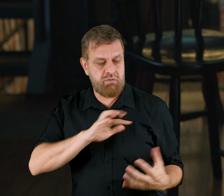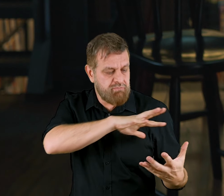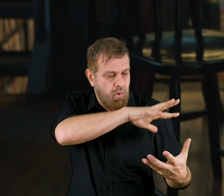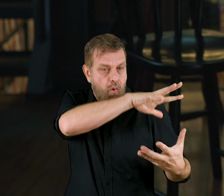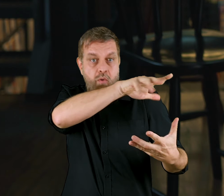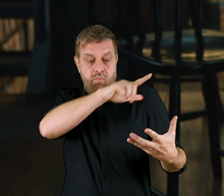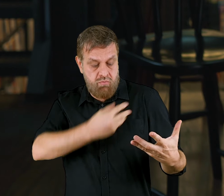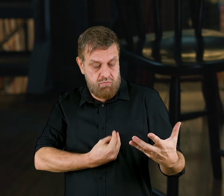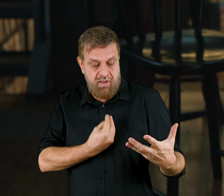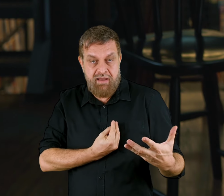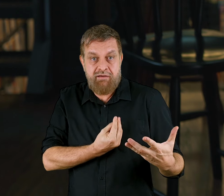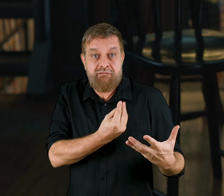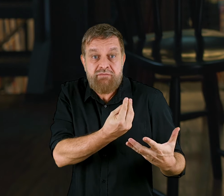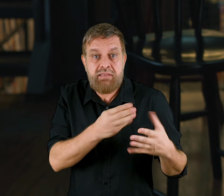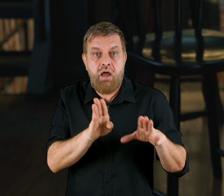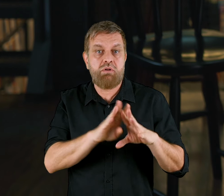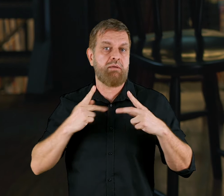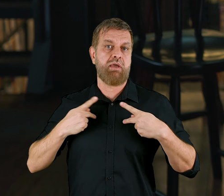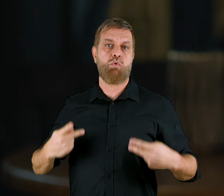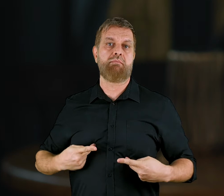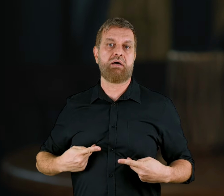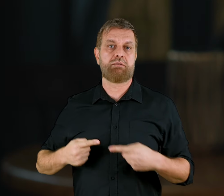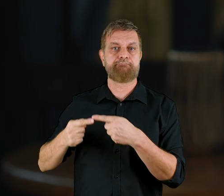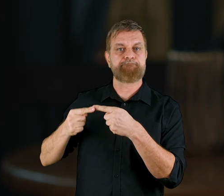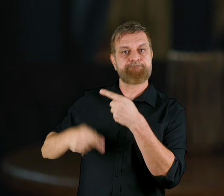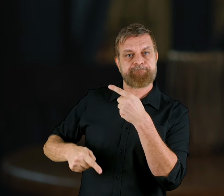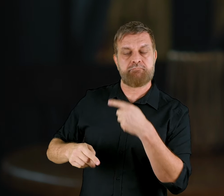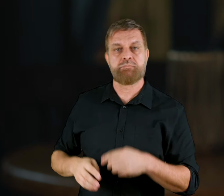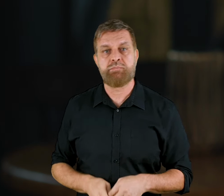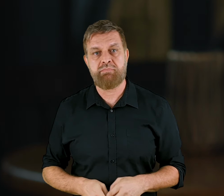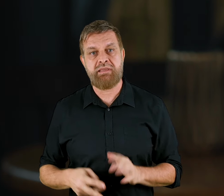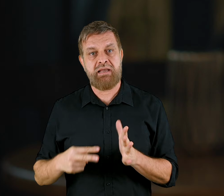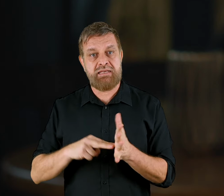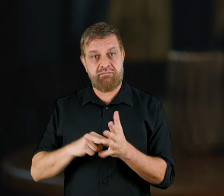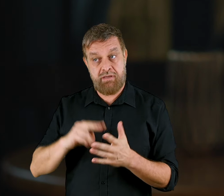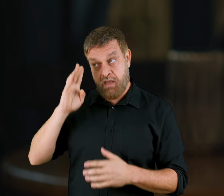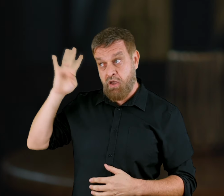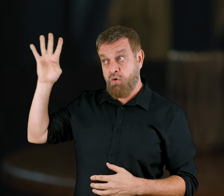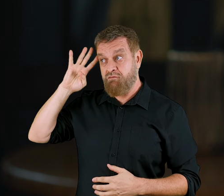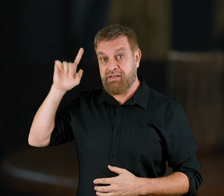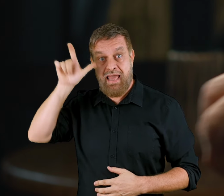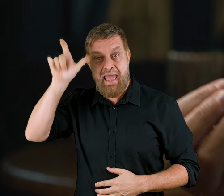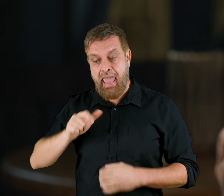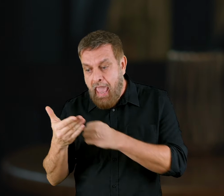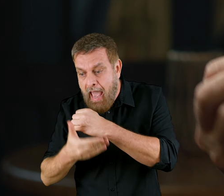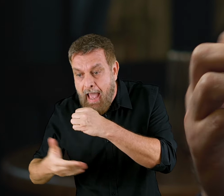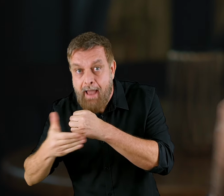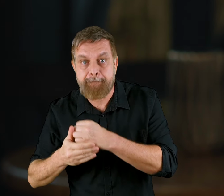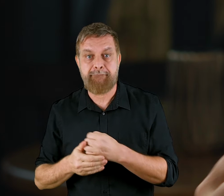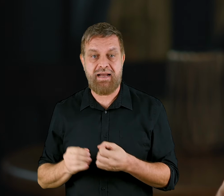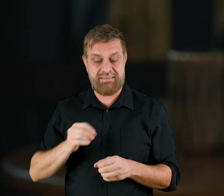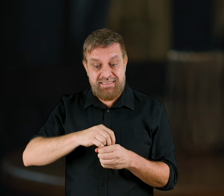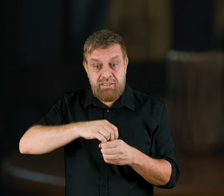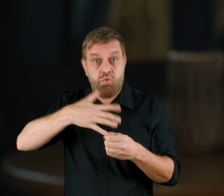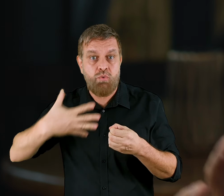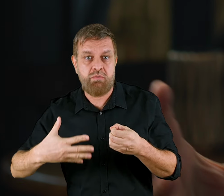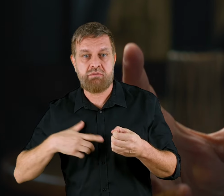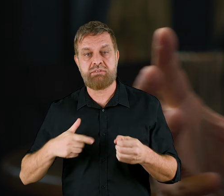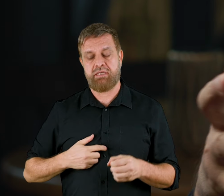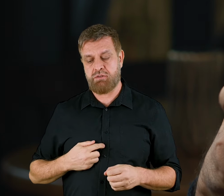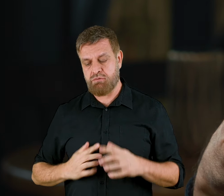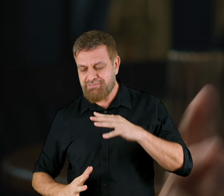a natureza da vida, ou a natureza humana. Então, é como se Hegel fosse um grande padrinho dos transhumanistas, porque ali já tem